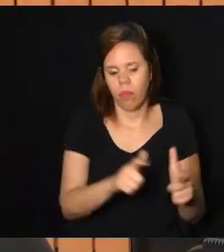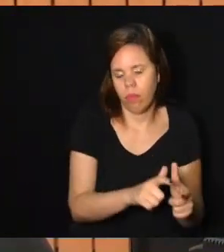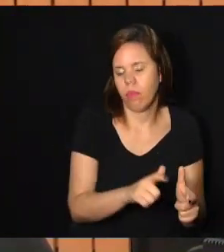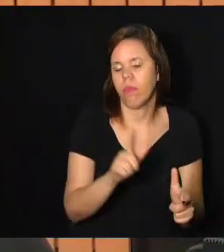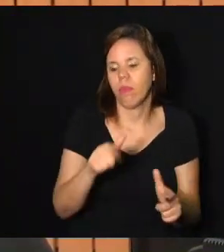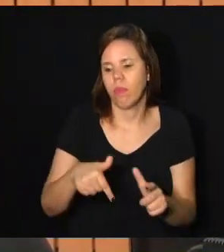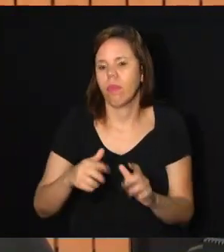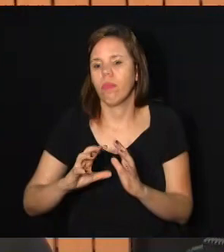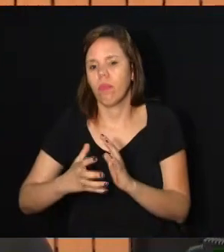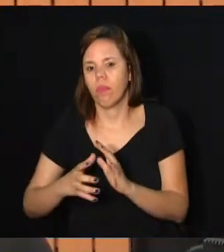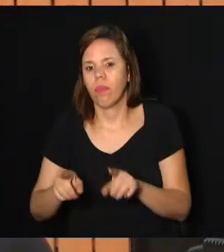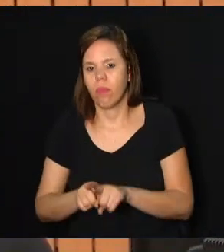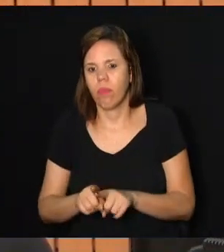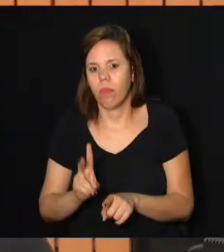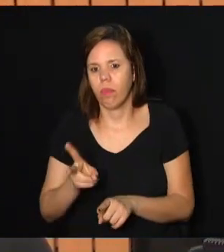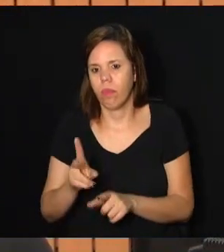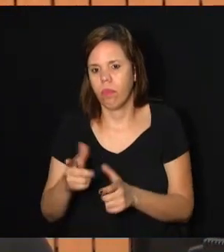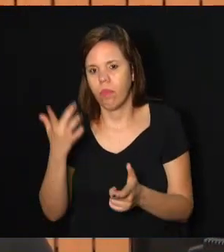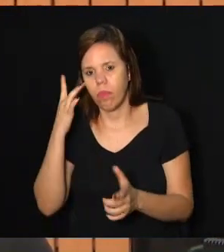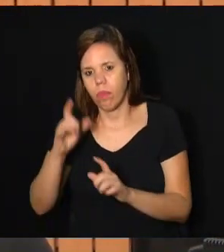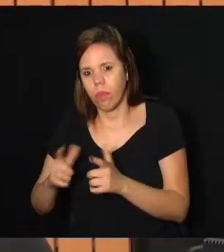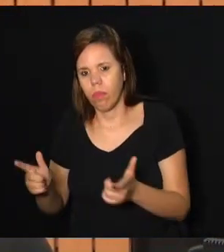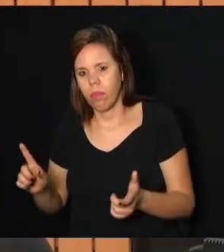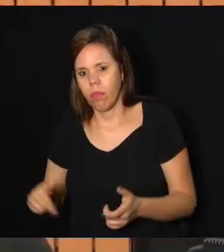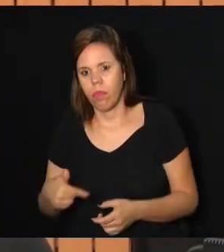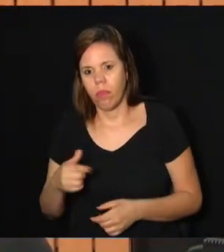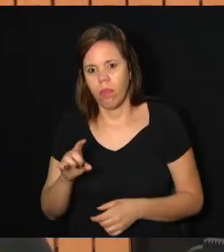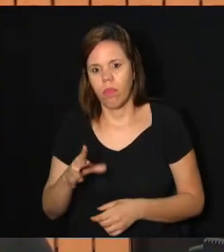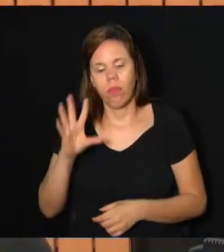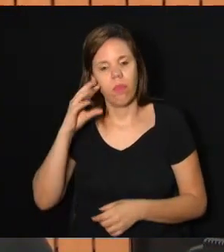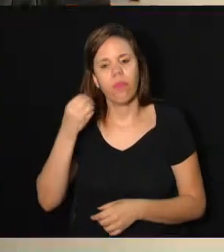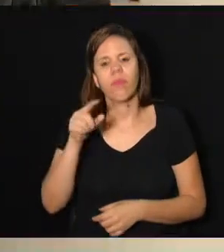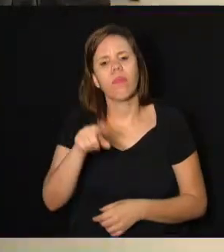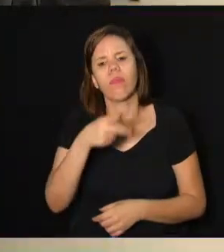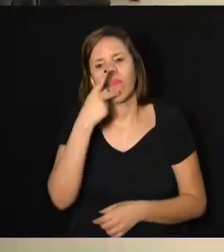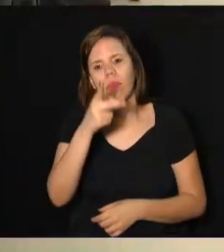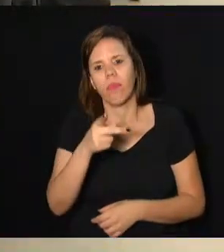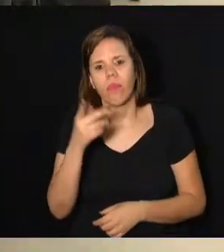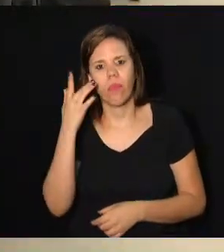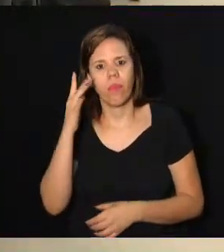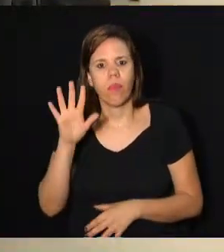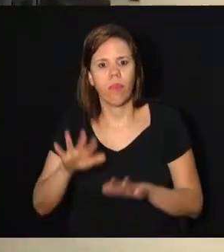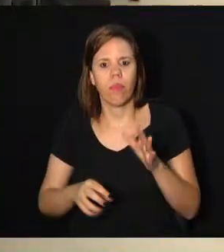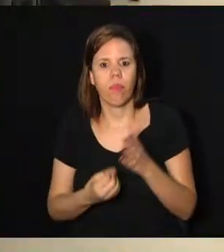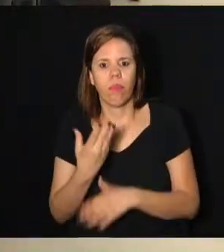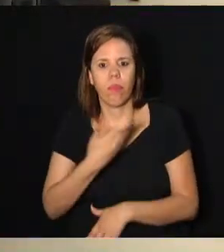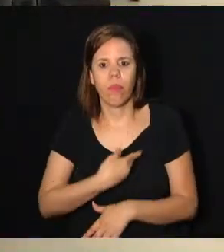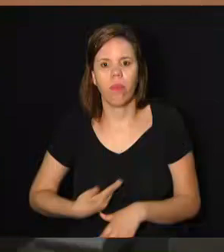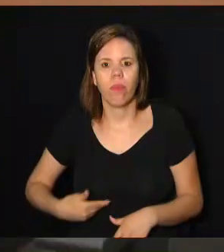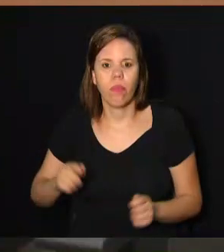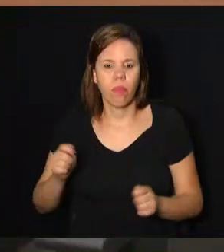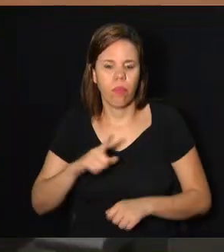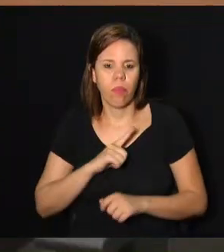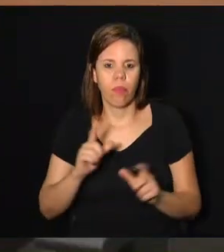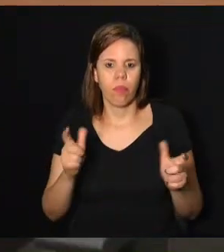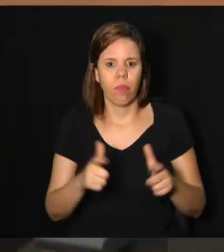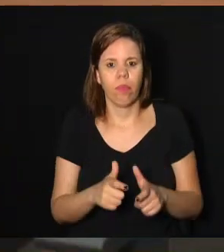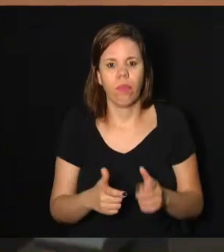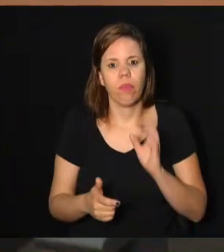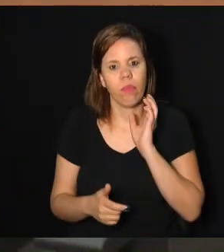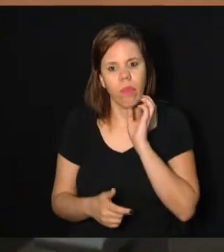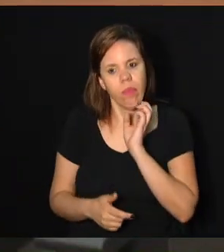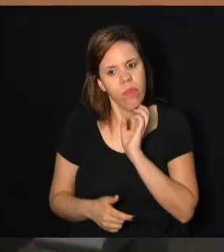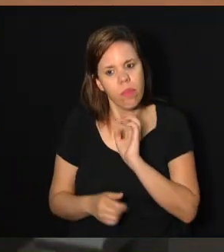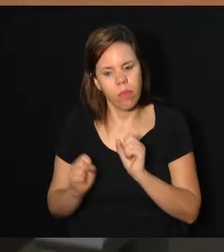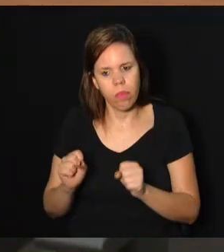que o governo terá sempre a maioria. Eu entendi, eu só não entendi o que você disse, que, de repente, o governo pode ter minoria.